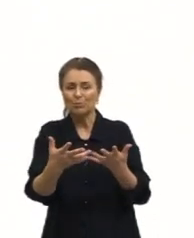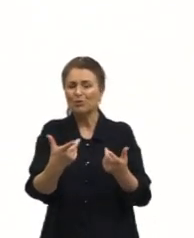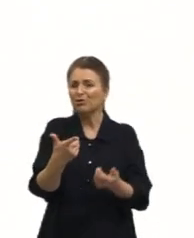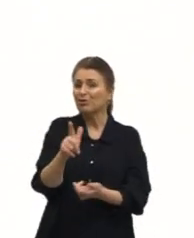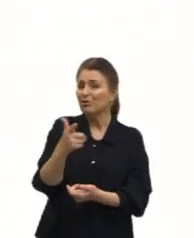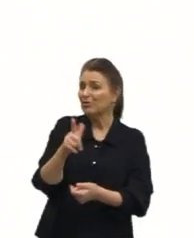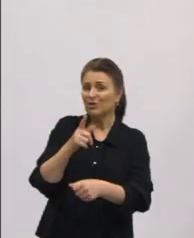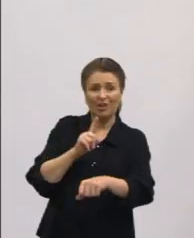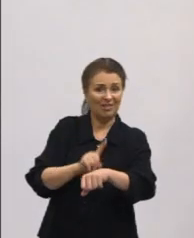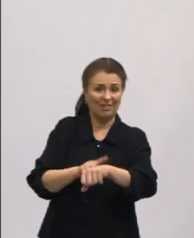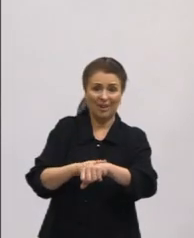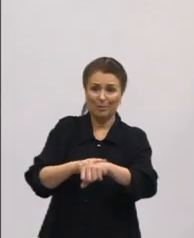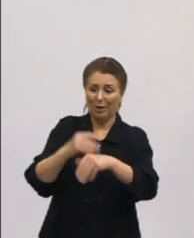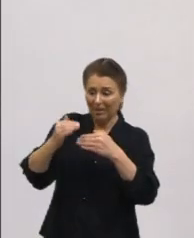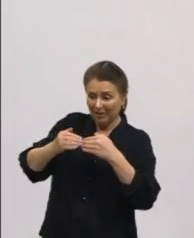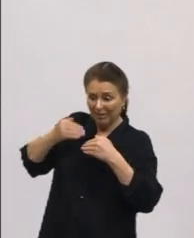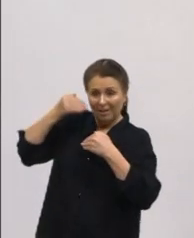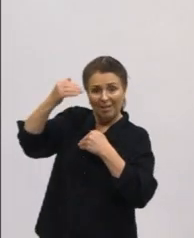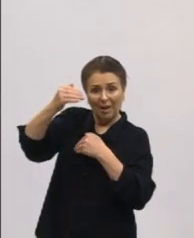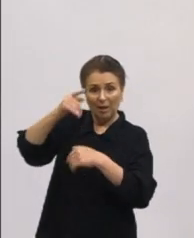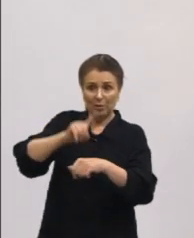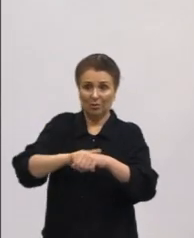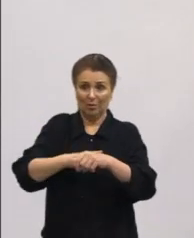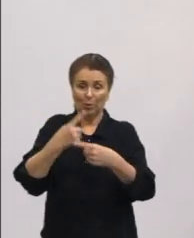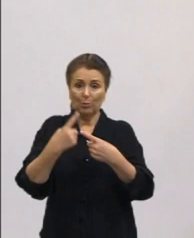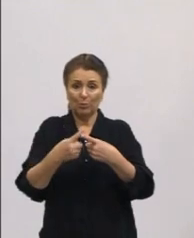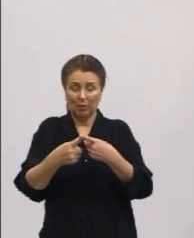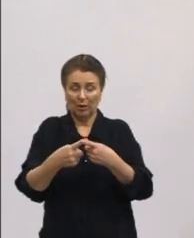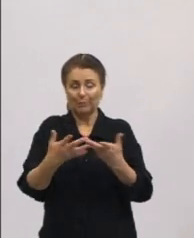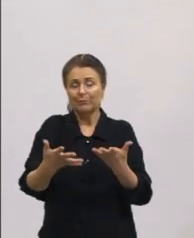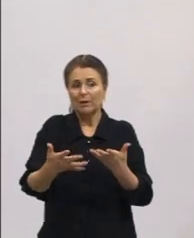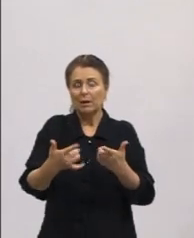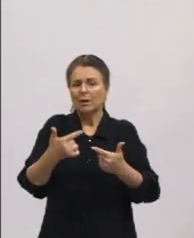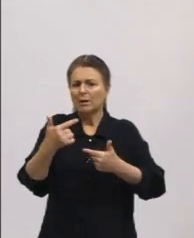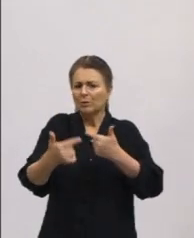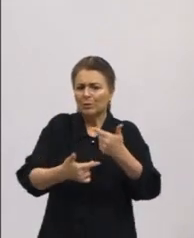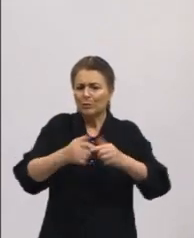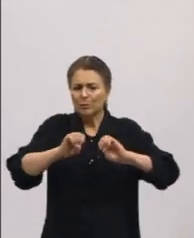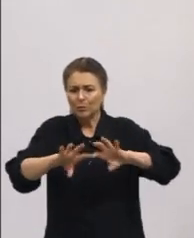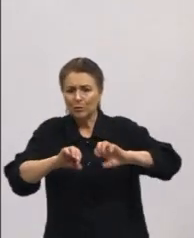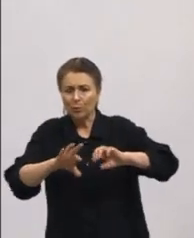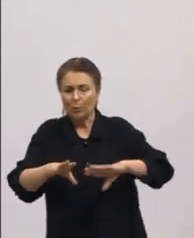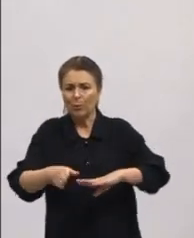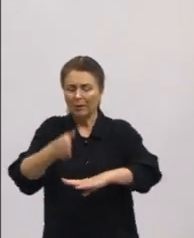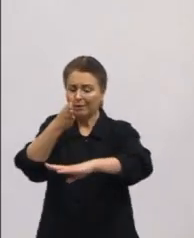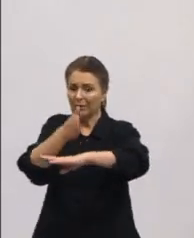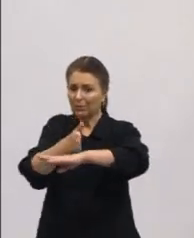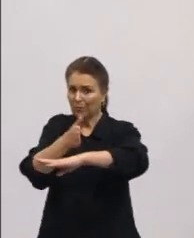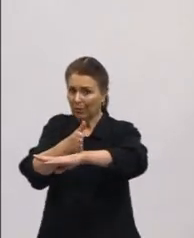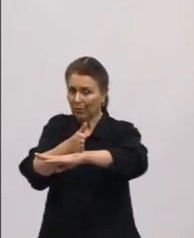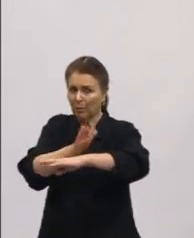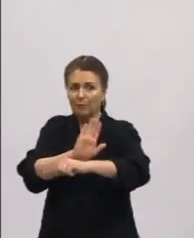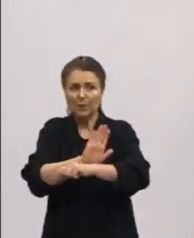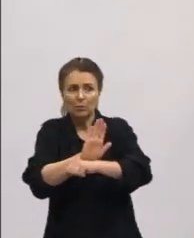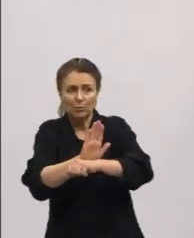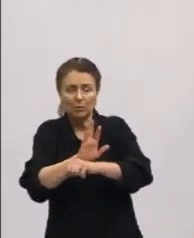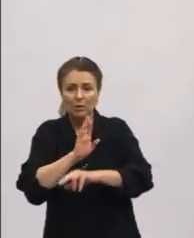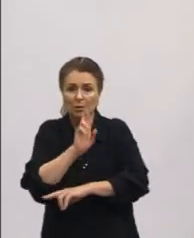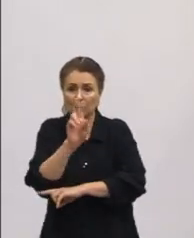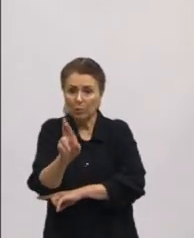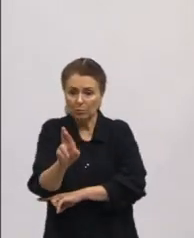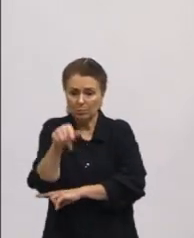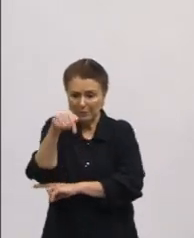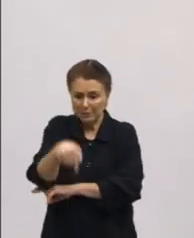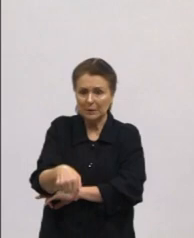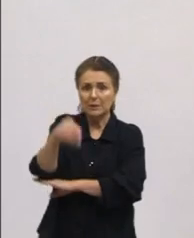interessante porque às vezes o que a gente trabalhou lá em Idade Média pode me ajudar a responder uma questão do Brasil